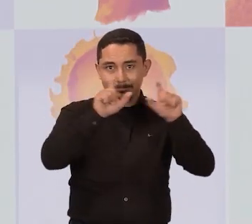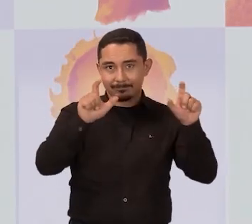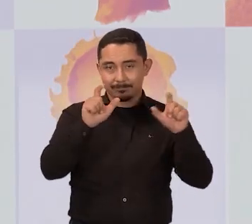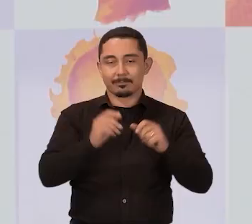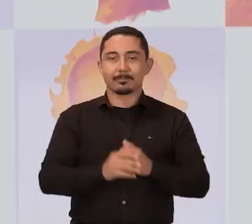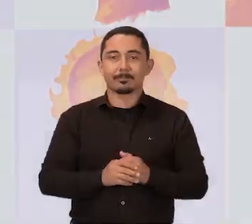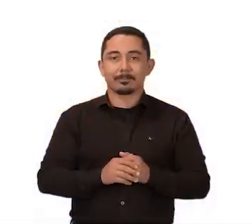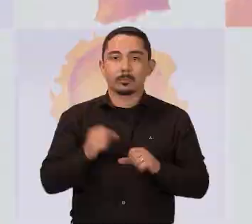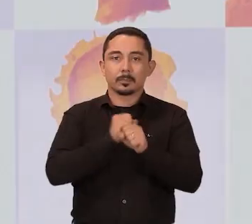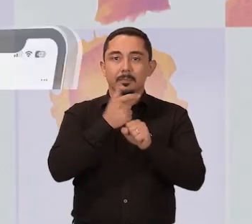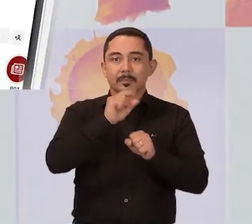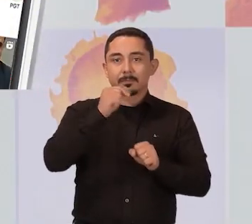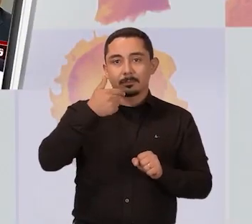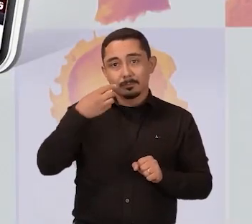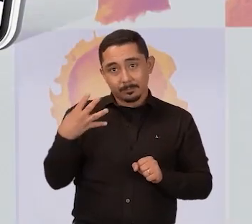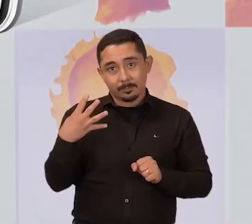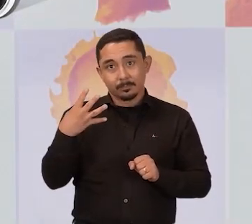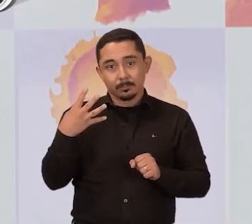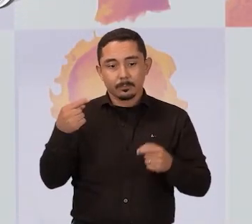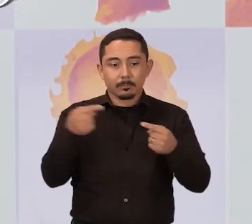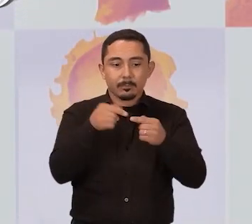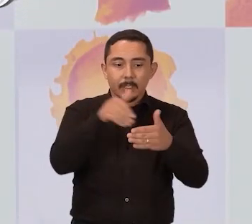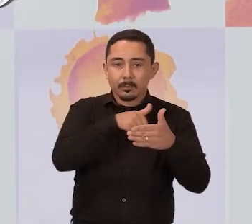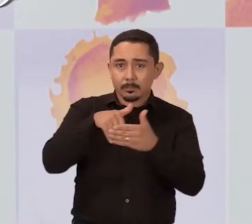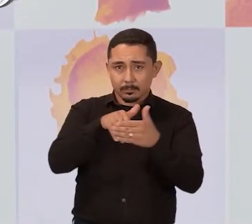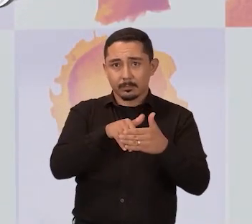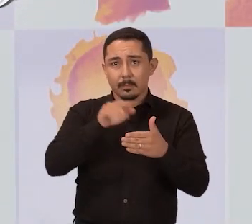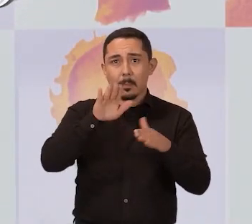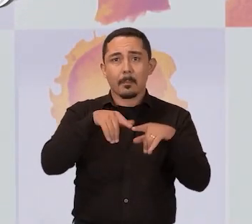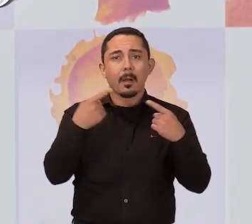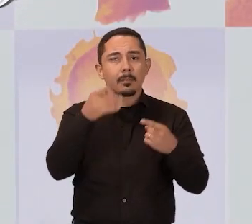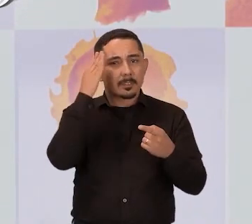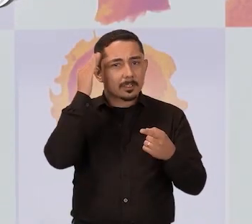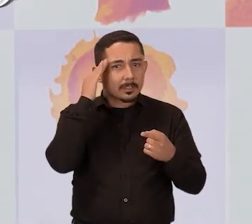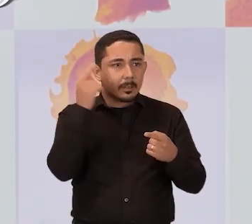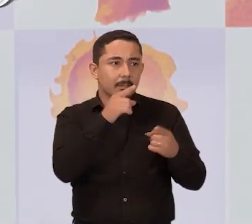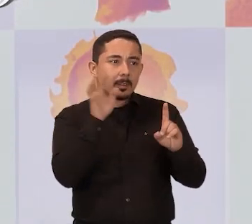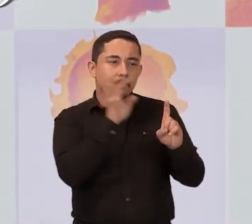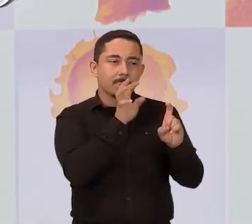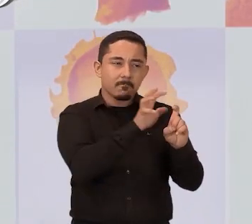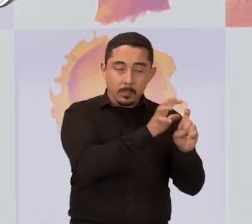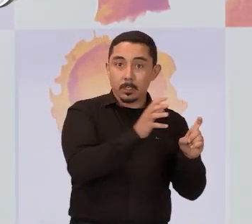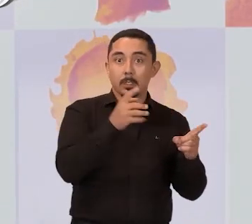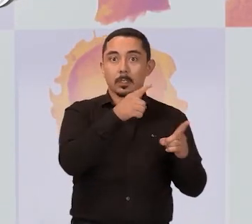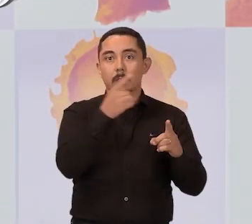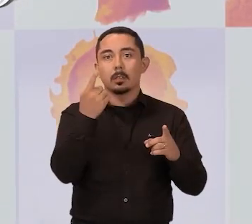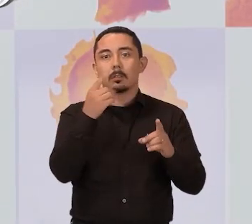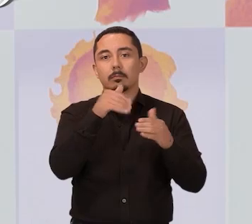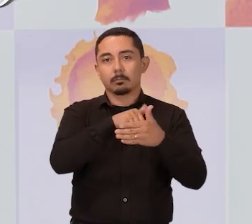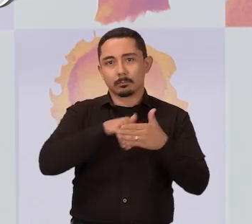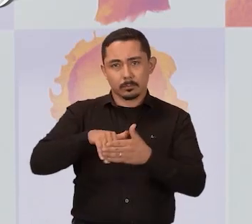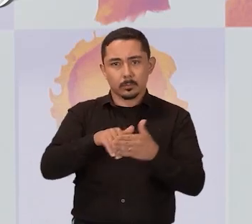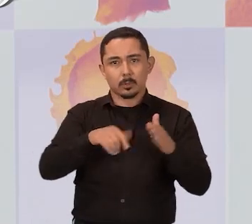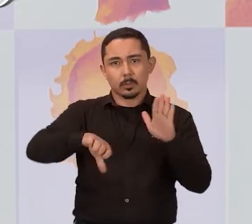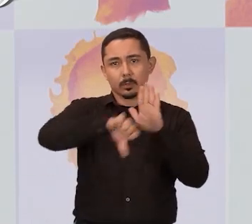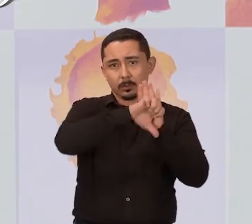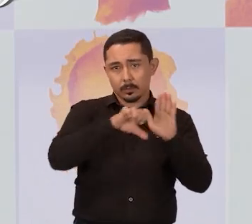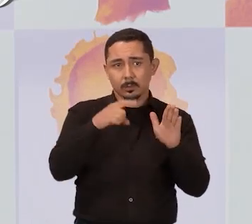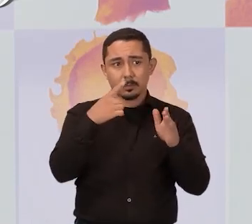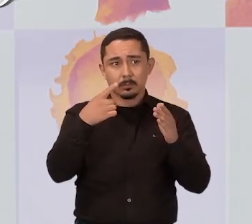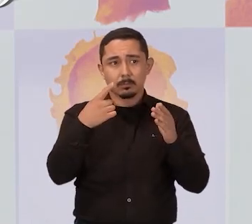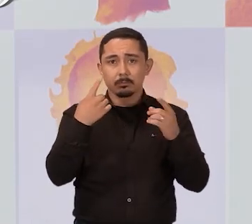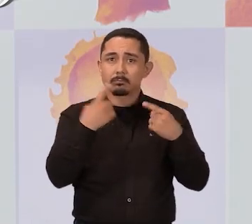aparece aqui na sua tela. 2024 é ano eleitoral, mas você sabe o que é o assédio eleitoral? com o objetivo de chamar atenção para esse